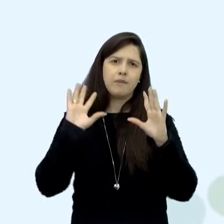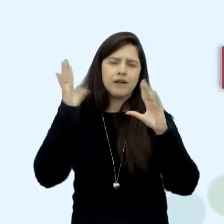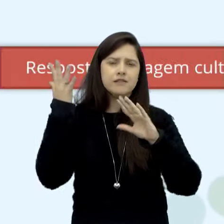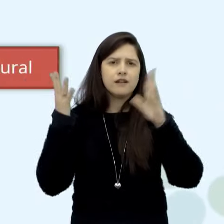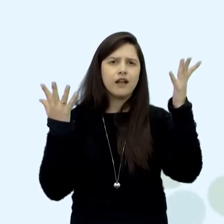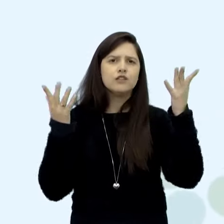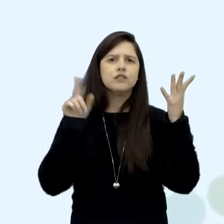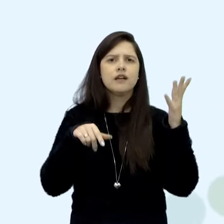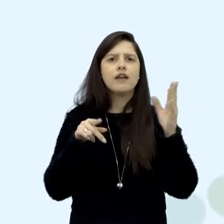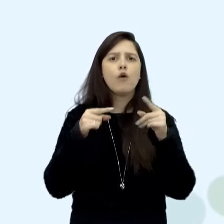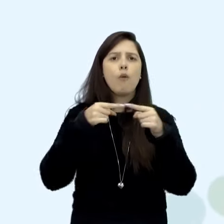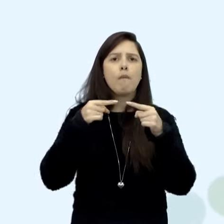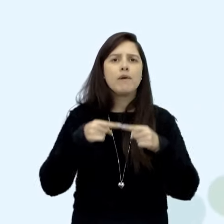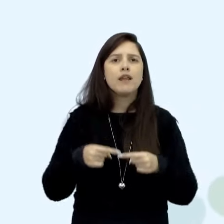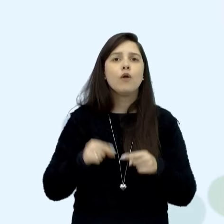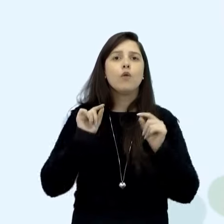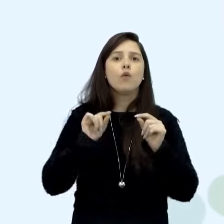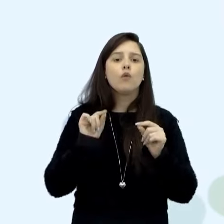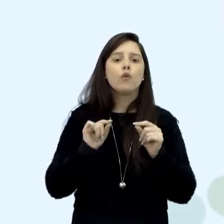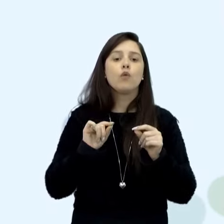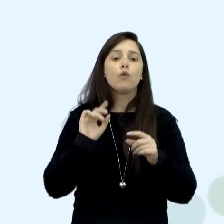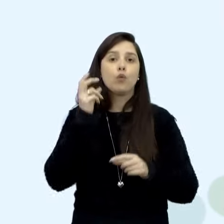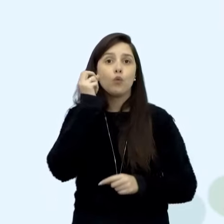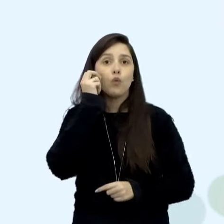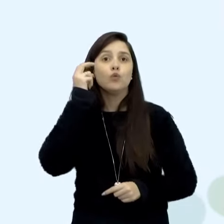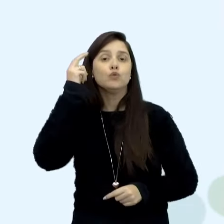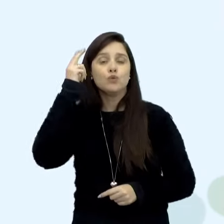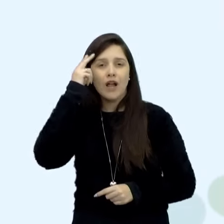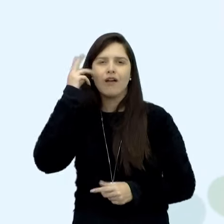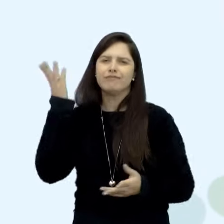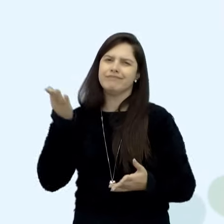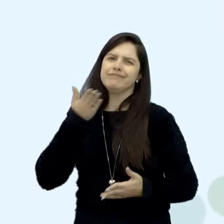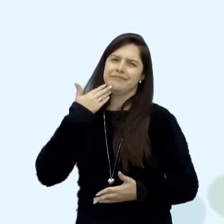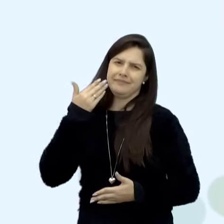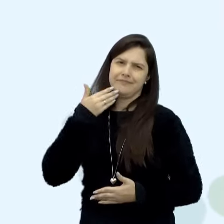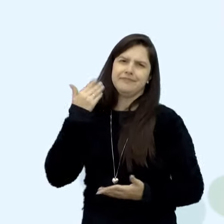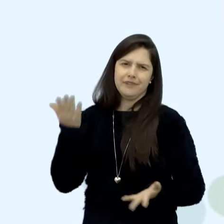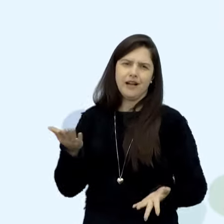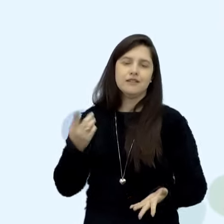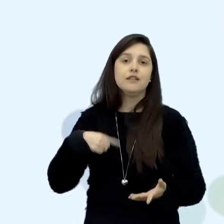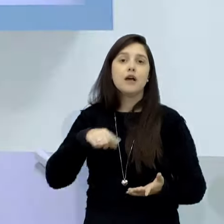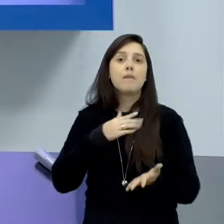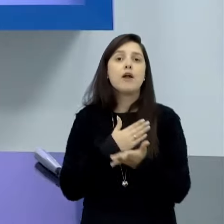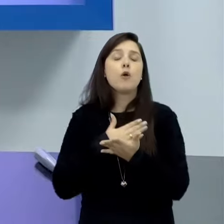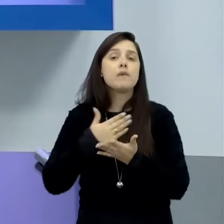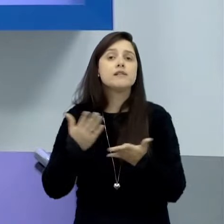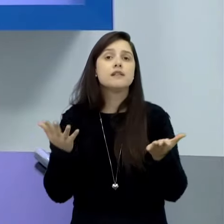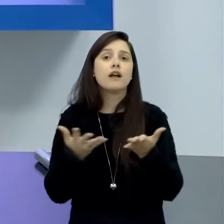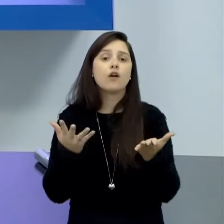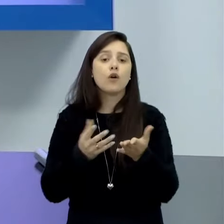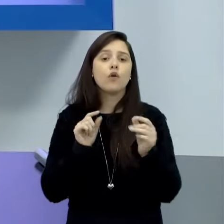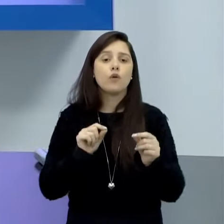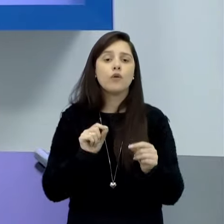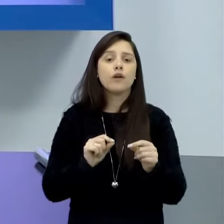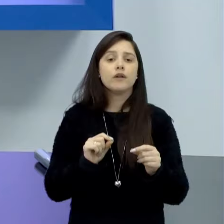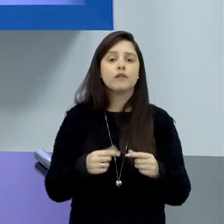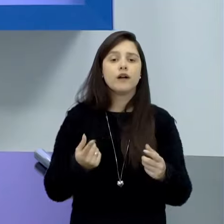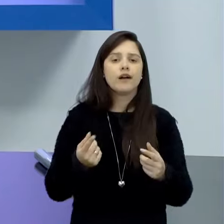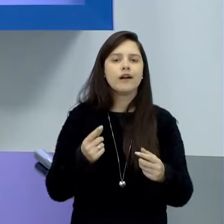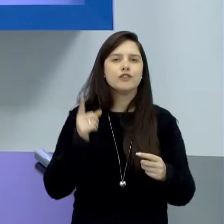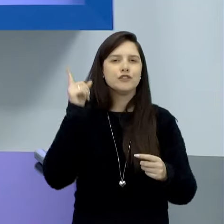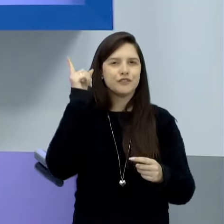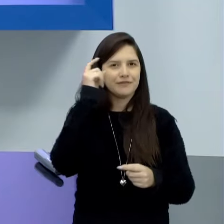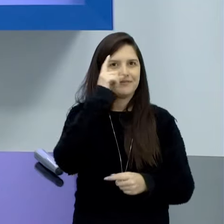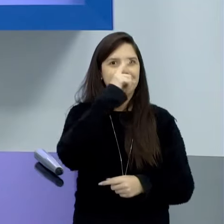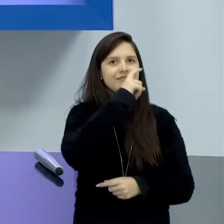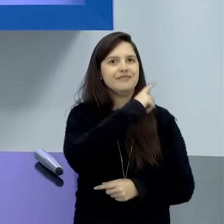paisagem aqui ela é cultural. Muito fácil, né? Mas vamos começar agora a dificultar